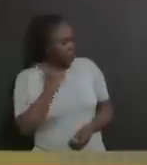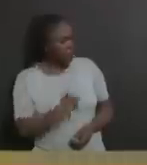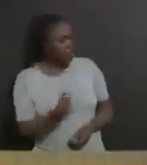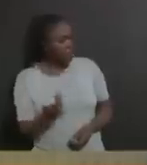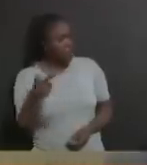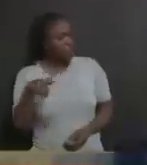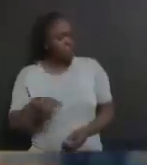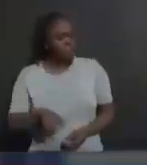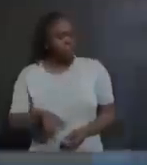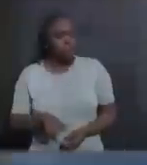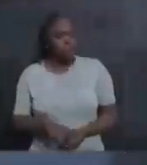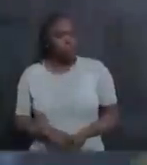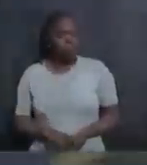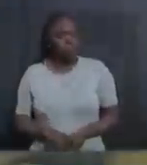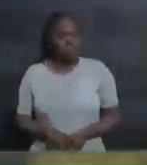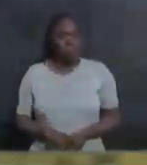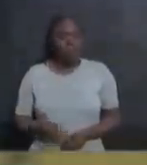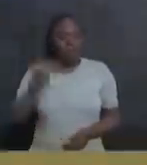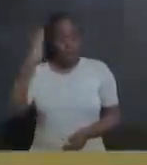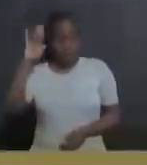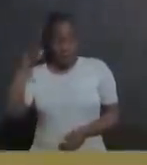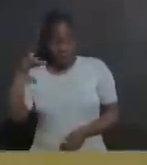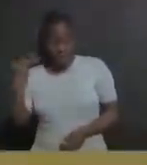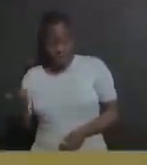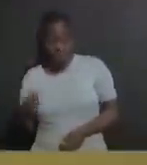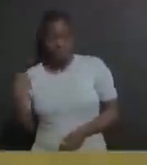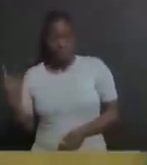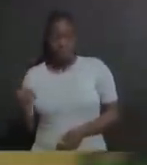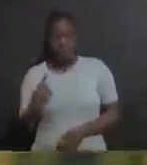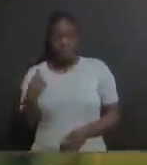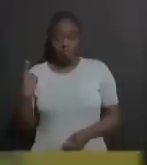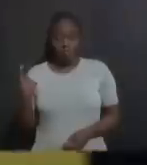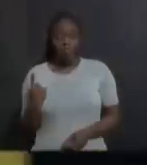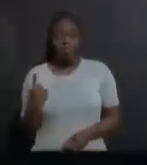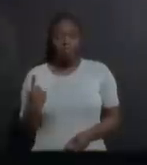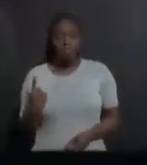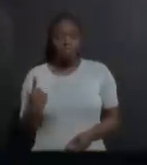Aqui, deixa eu te falar, gente, a honra é nossa. A honra é nossa.